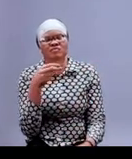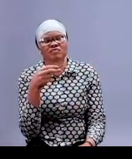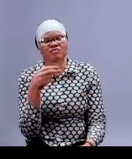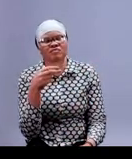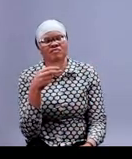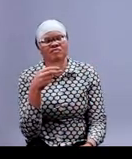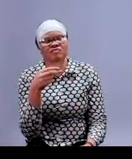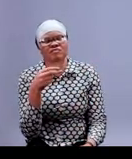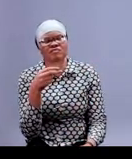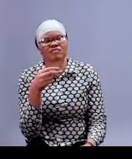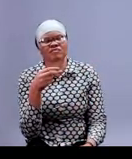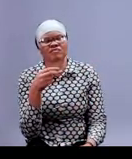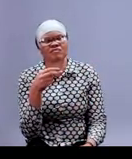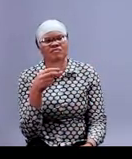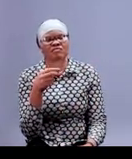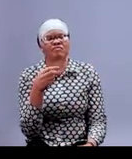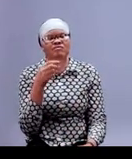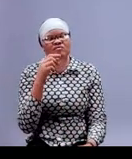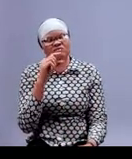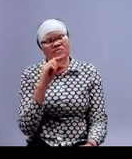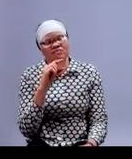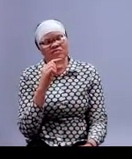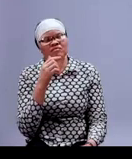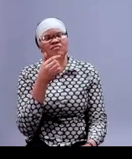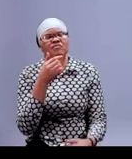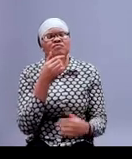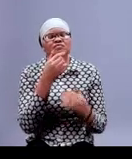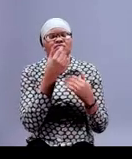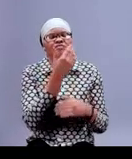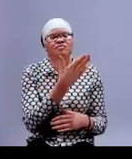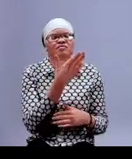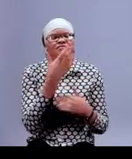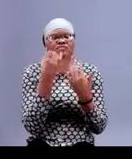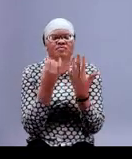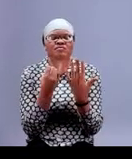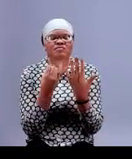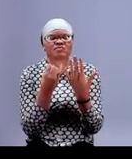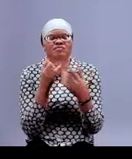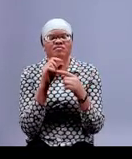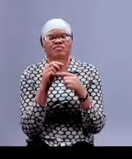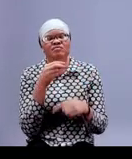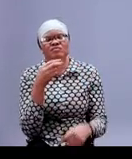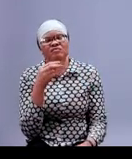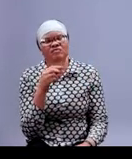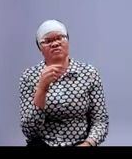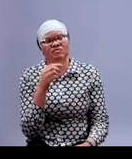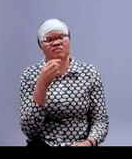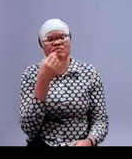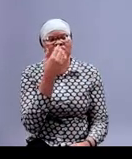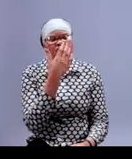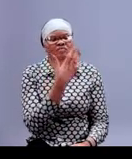é vamos pensar 56 é maior que 6 x 9 que igual a